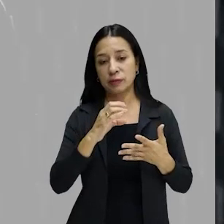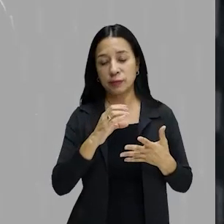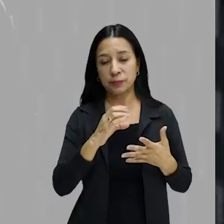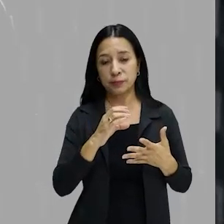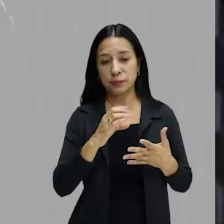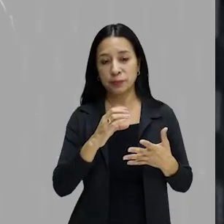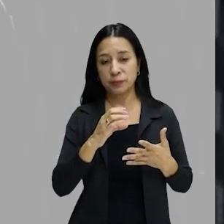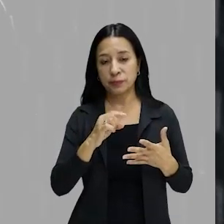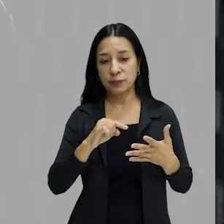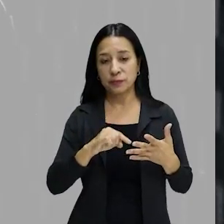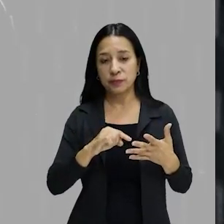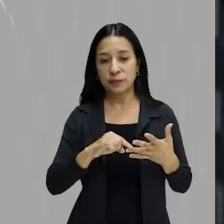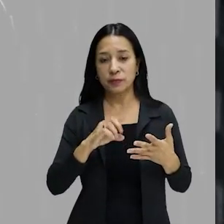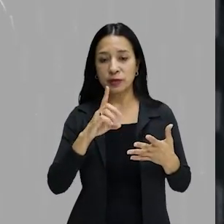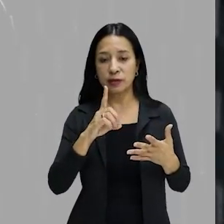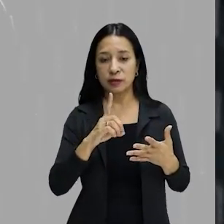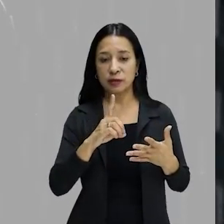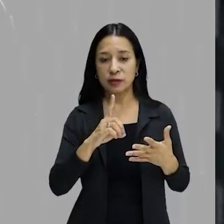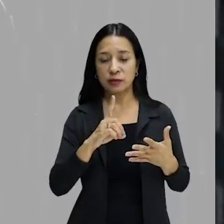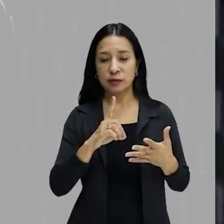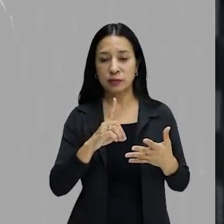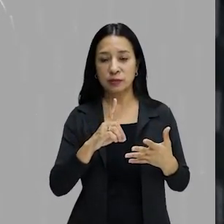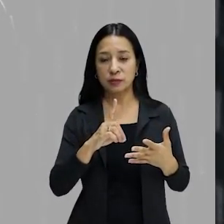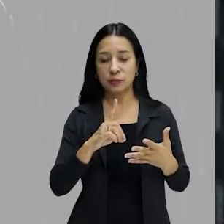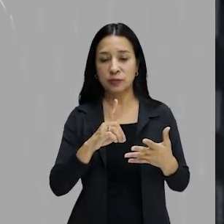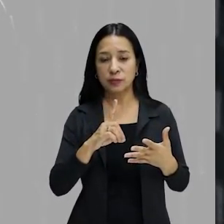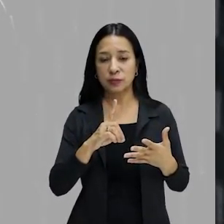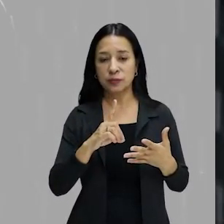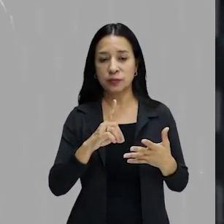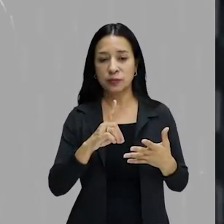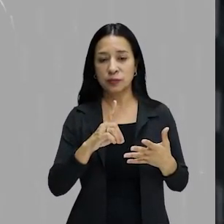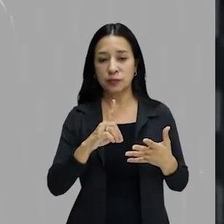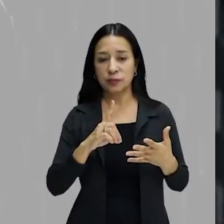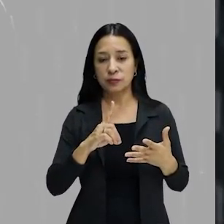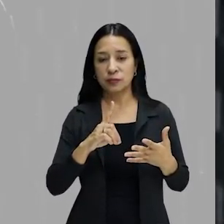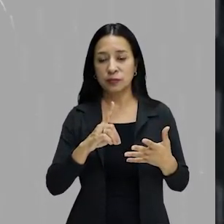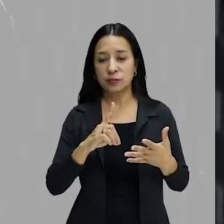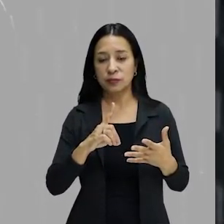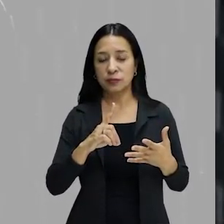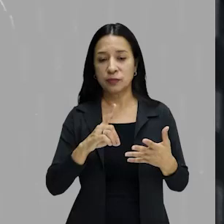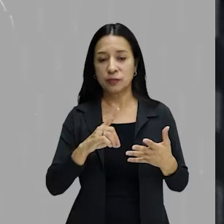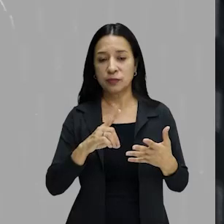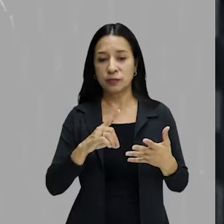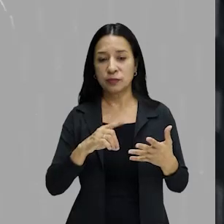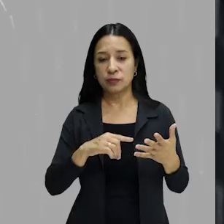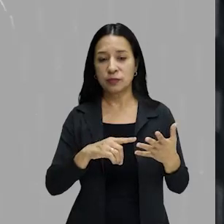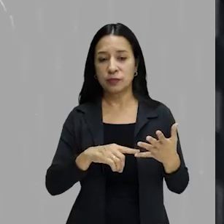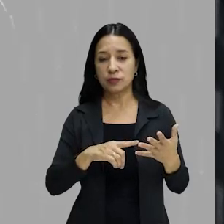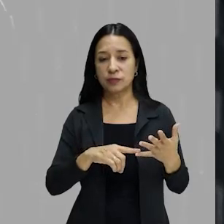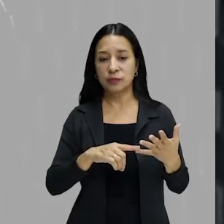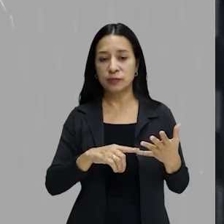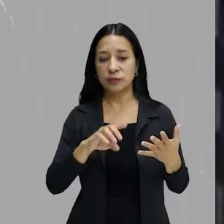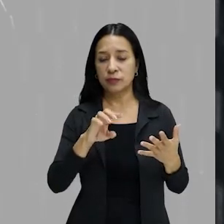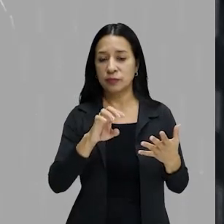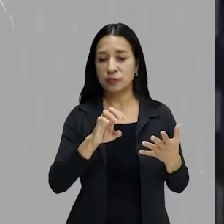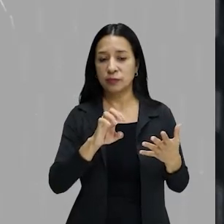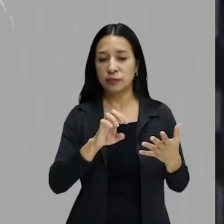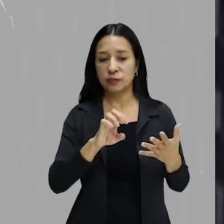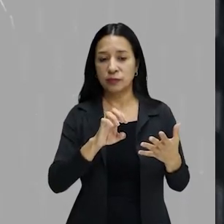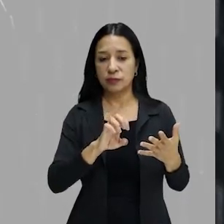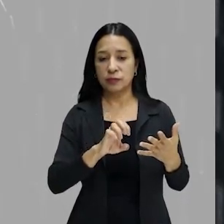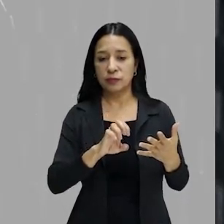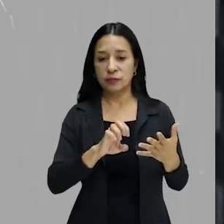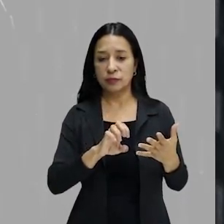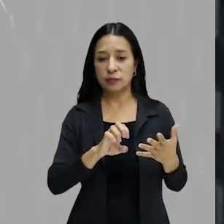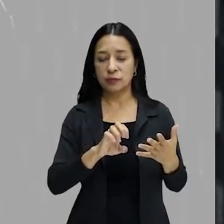fato. Embora estudasse muito, não foi aprovado. Ideia contrária. Ele se